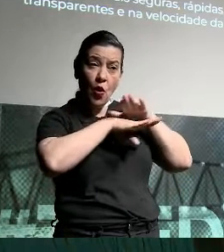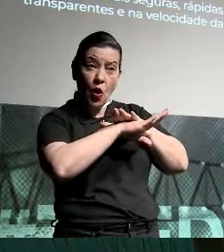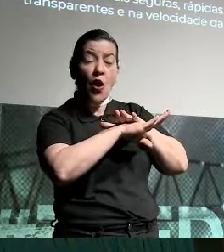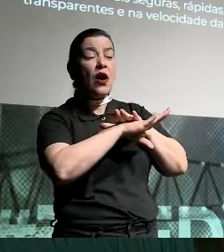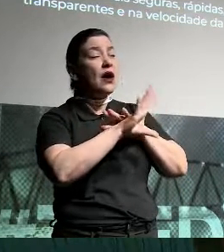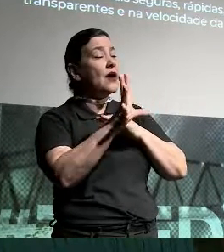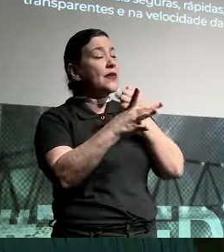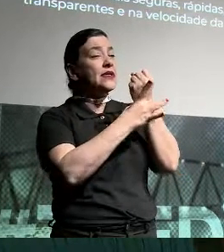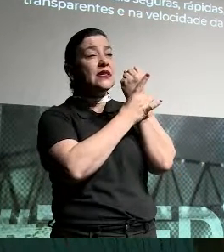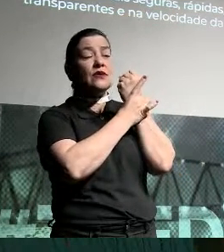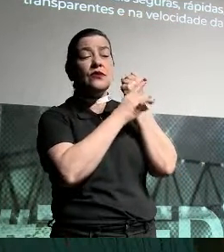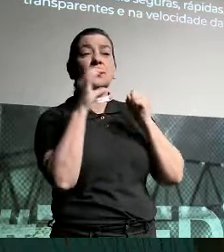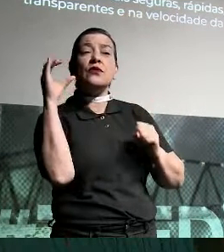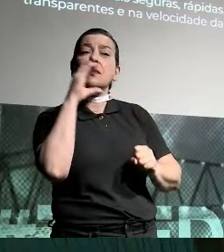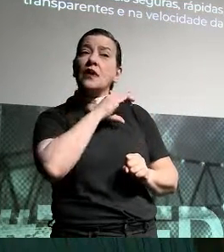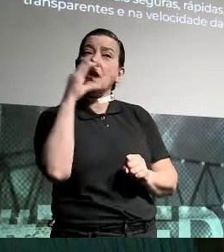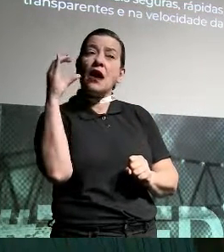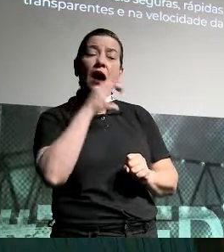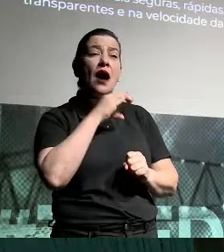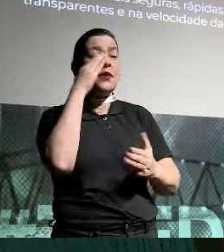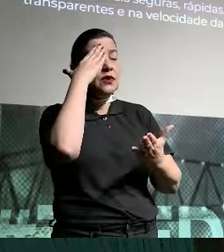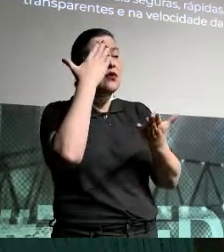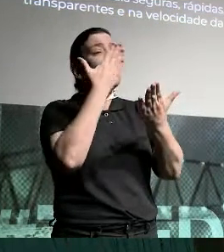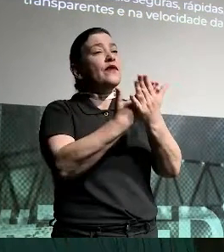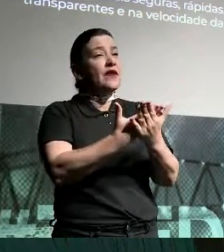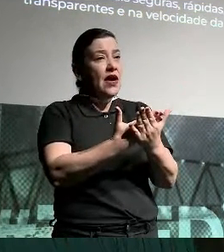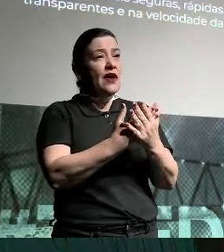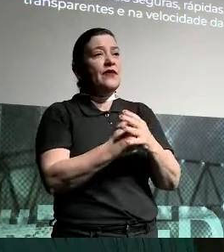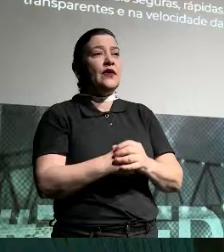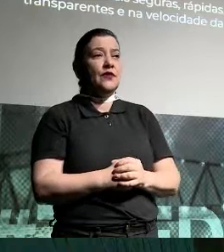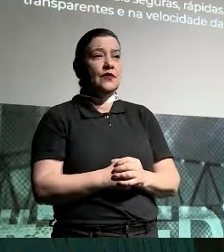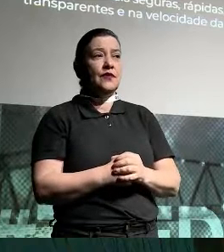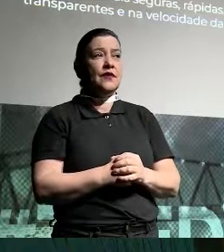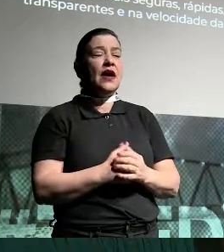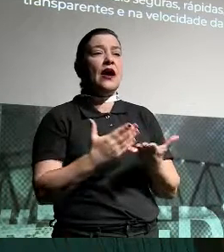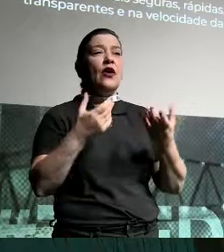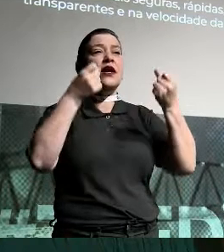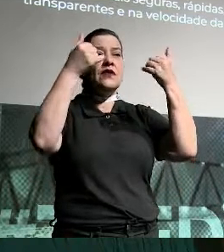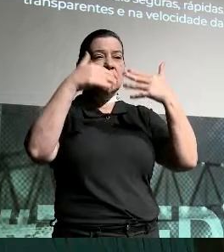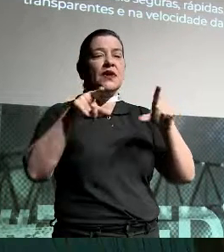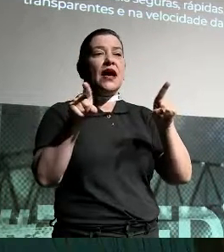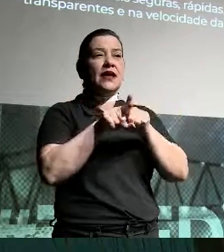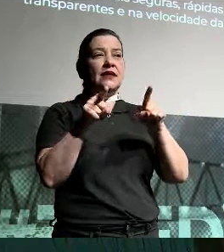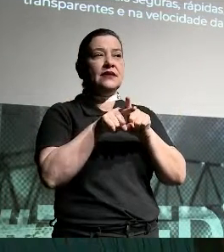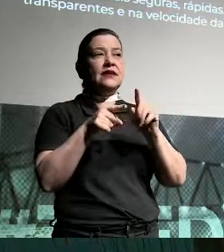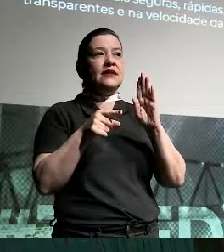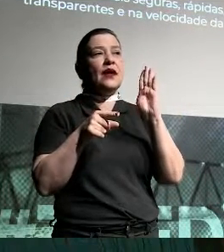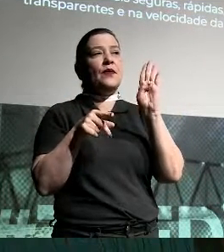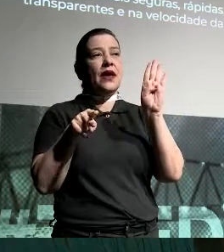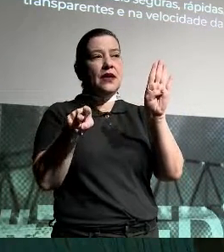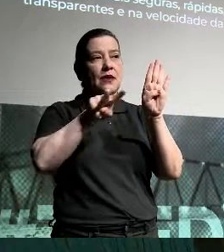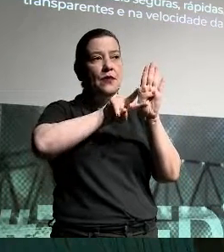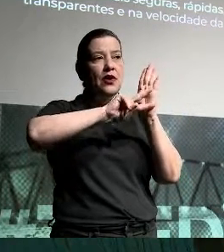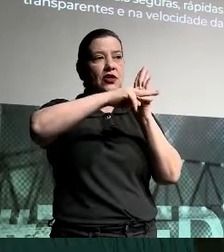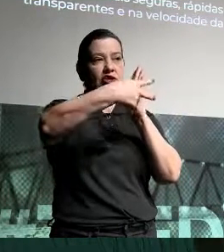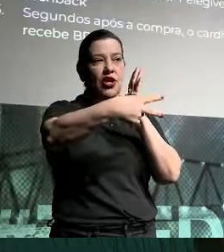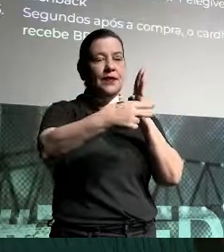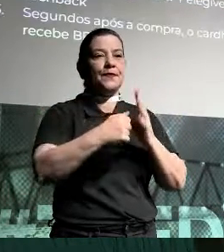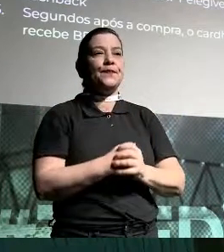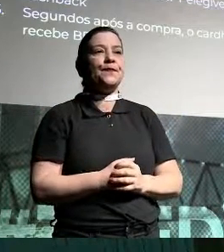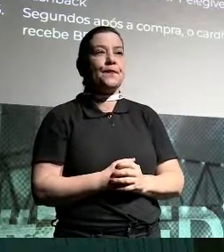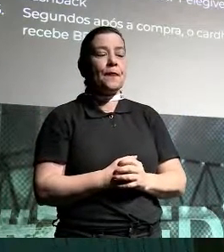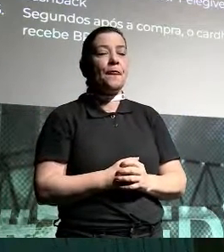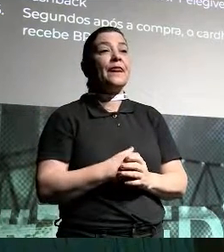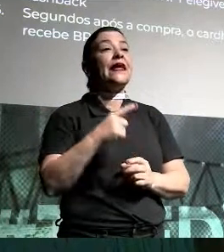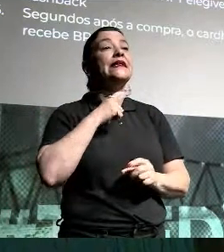muito mais seguro, muito mais rápido, muito mais confiável, porque está tudo na blockchain, né? Eu vou falar um pouco de blockchain também ali para frente. A gente